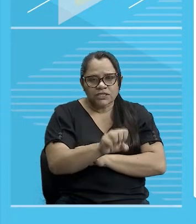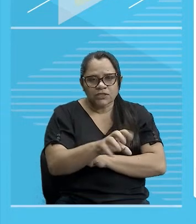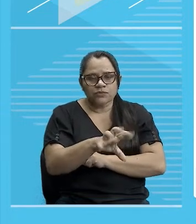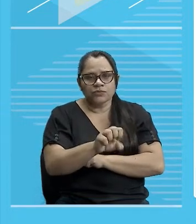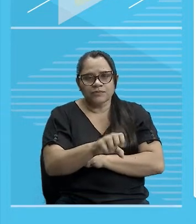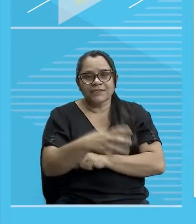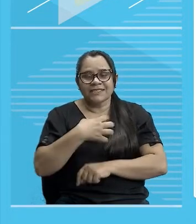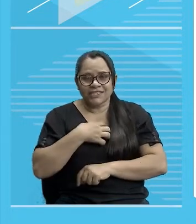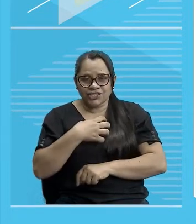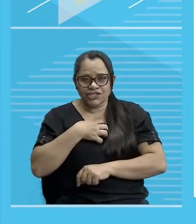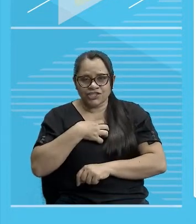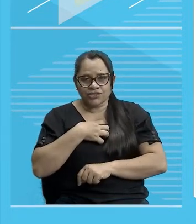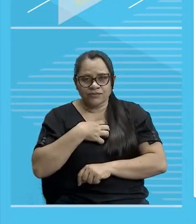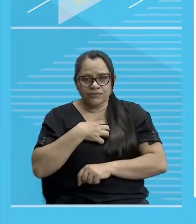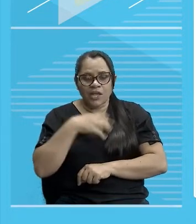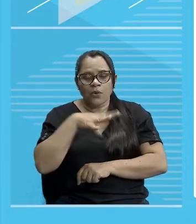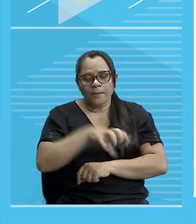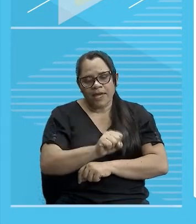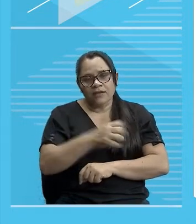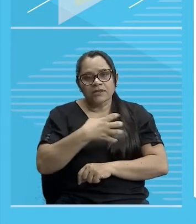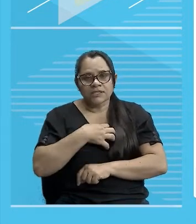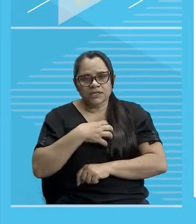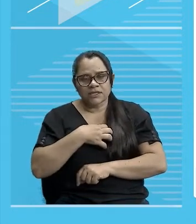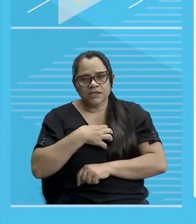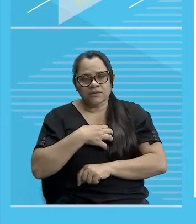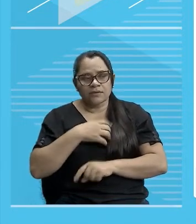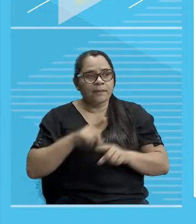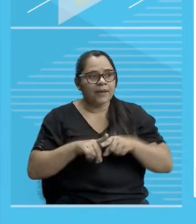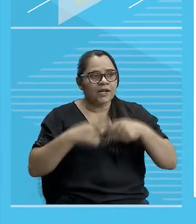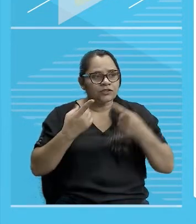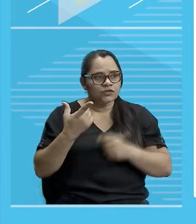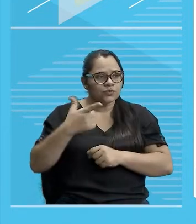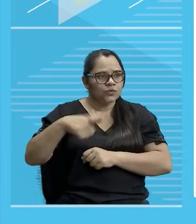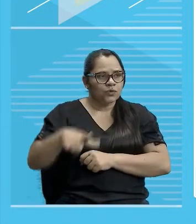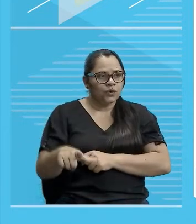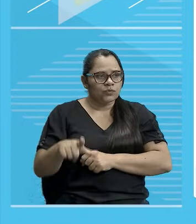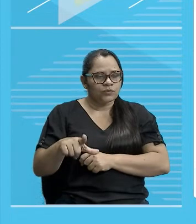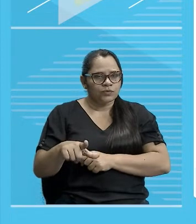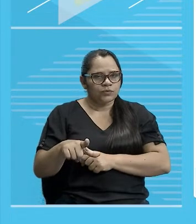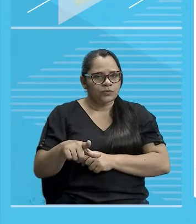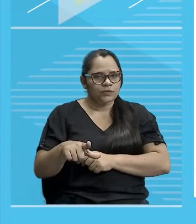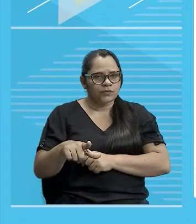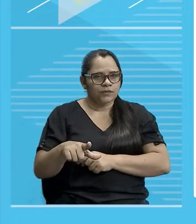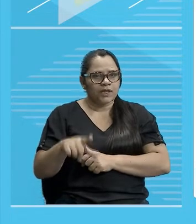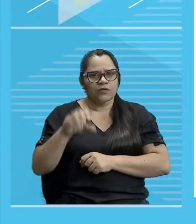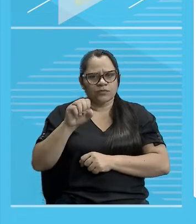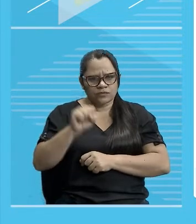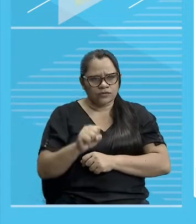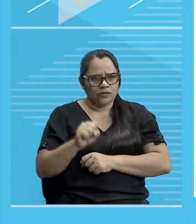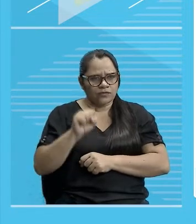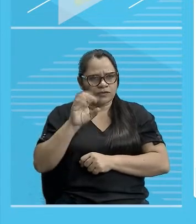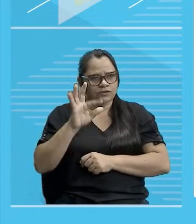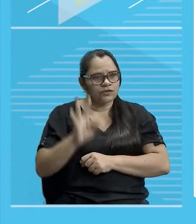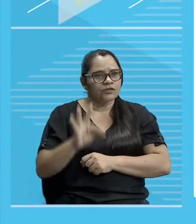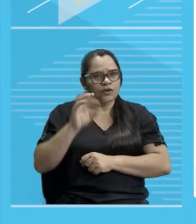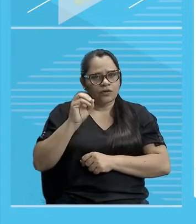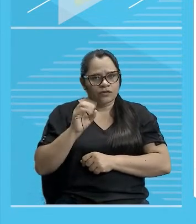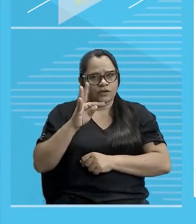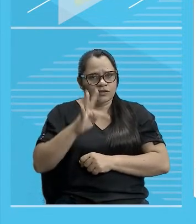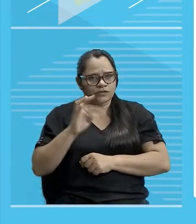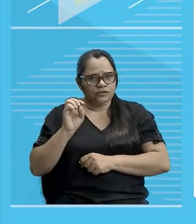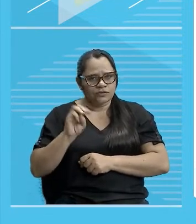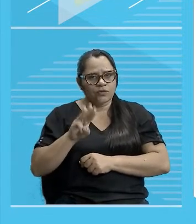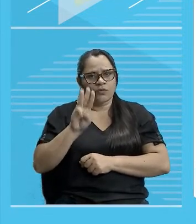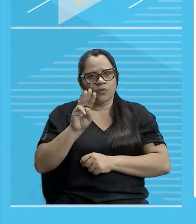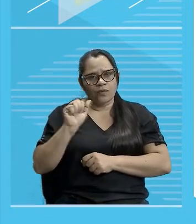e é um rádio era e um software é algo que você não vê você não veio